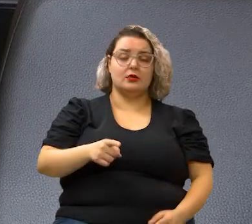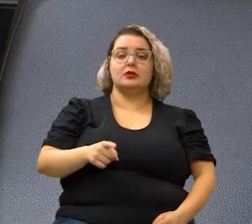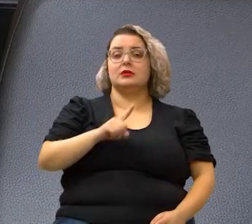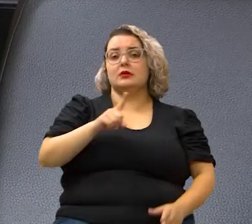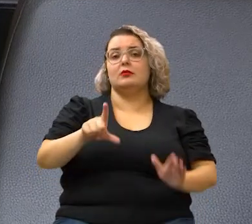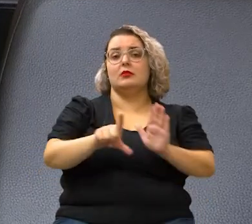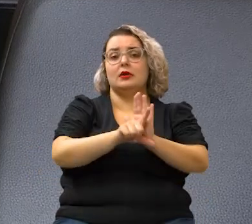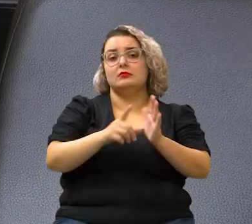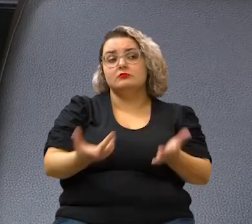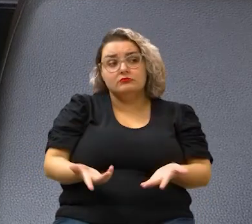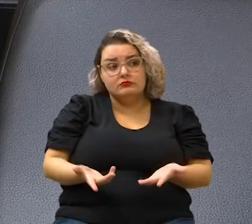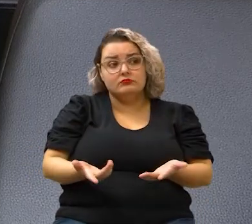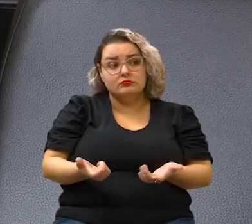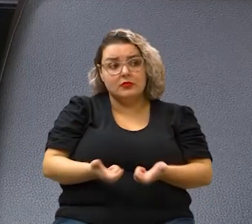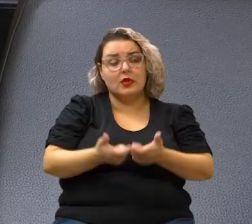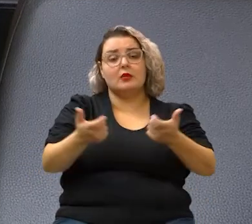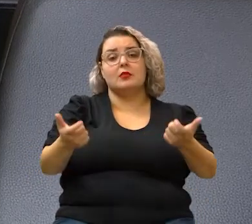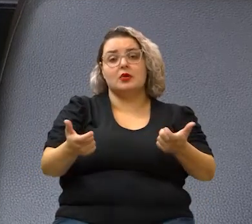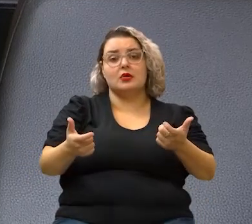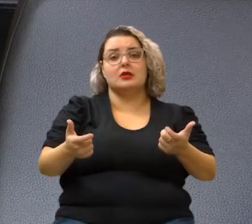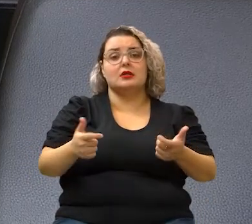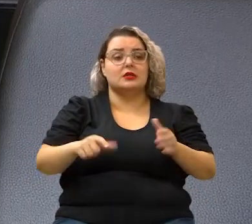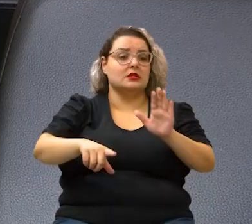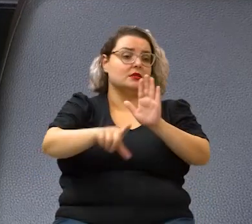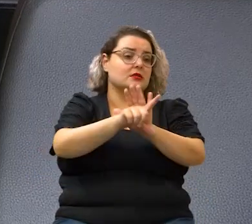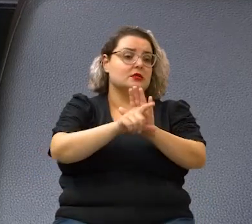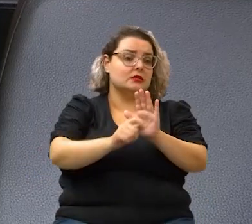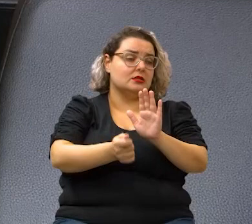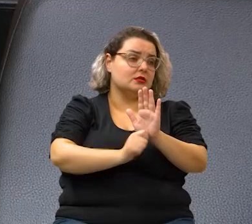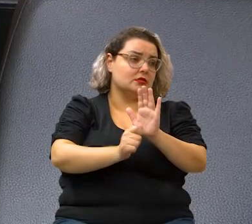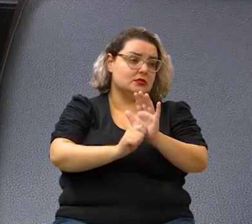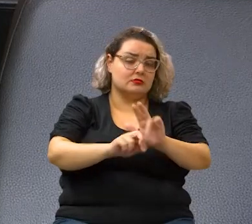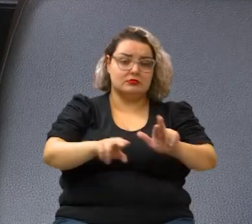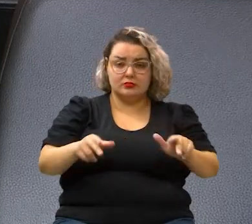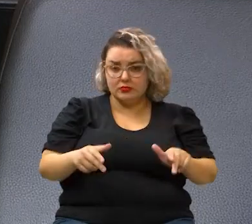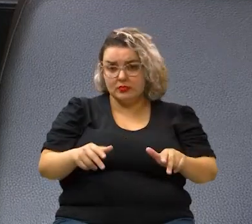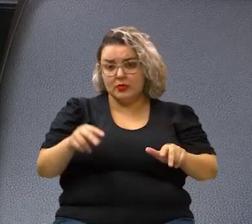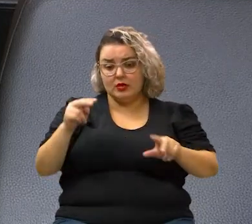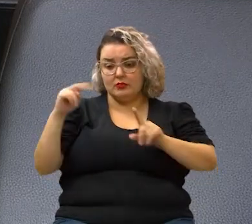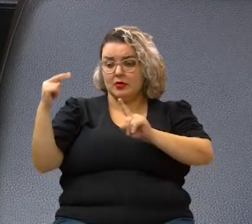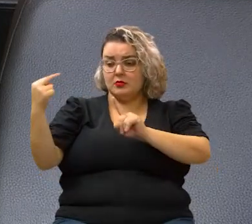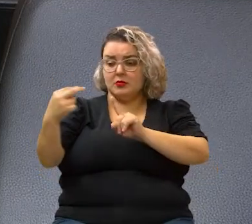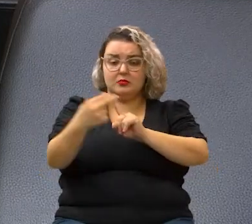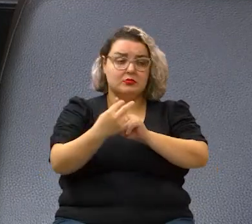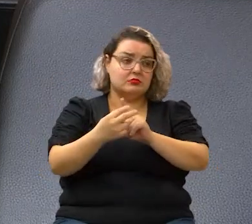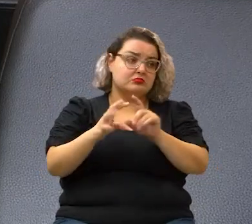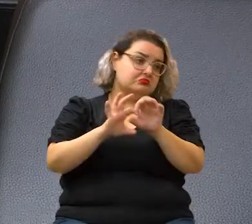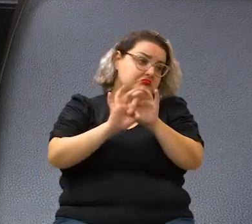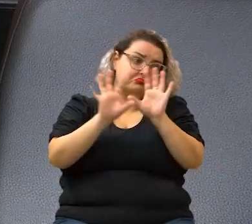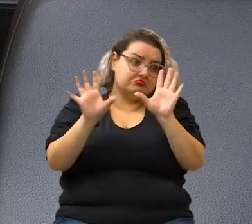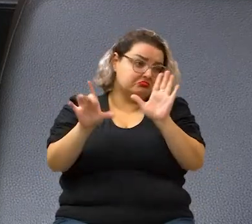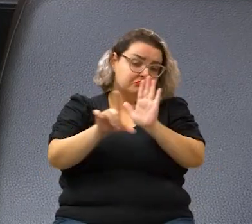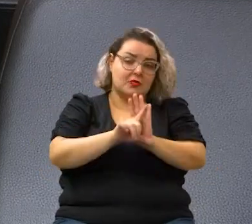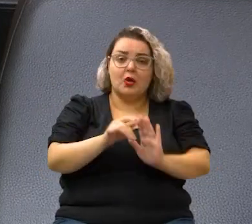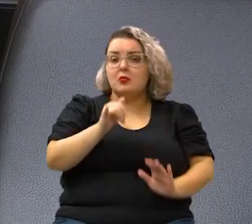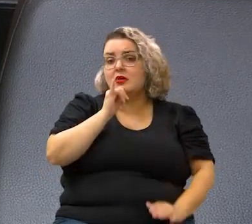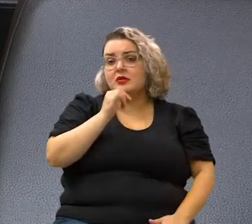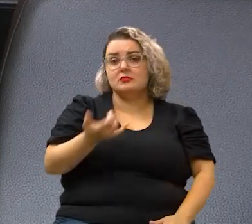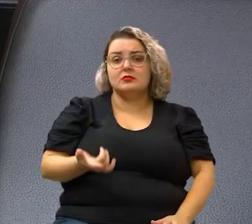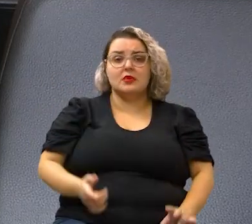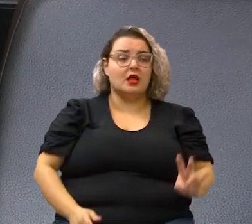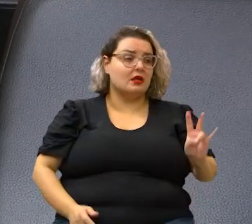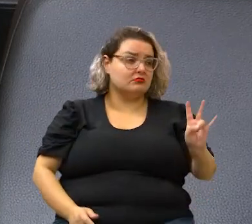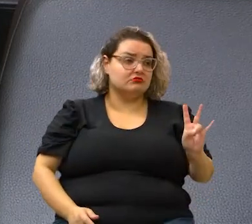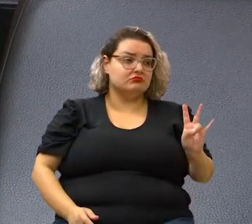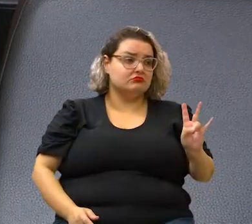drogas ilícitas, ocorre que muitas dessas drogas ilícitas, aos olhos da sociedade, está legalizada. Como, por